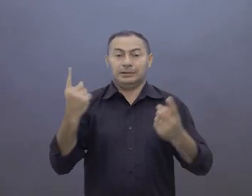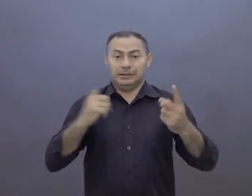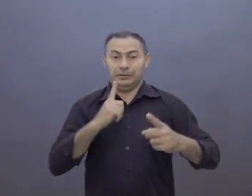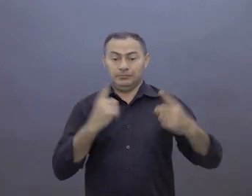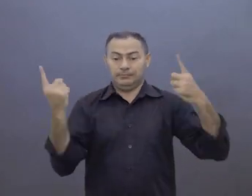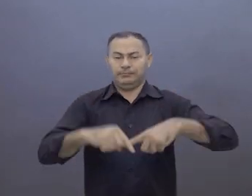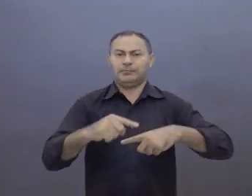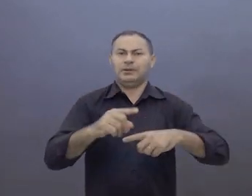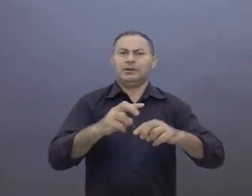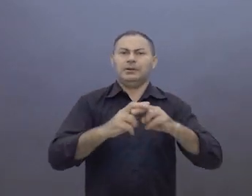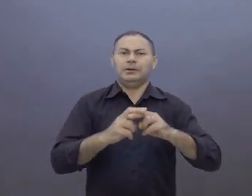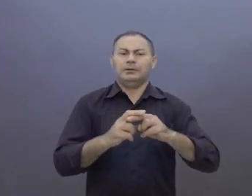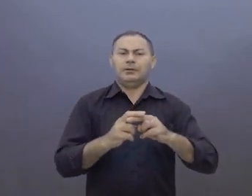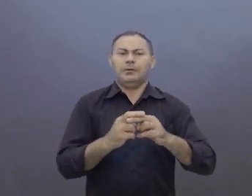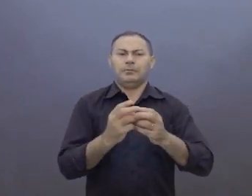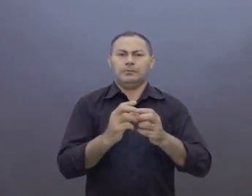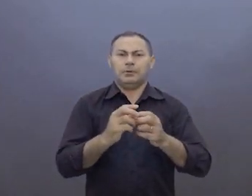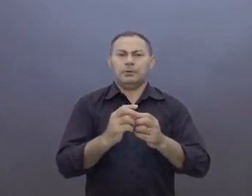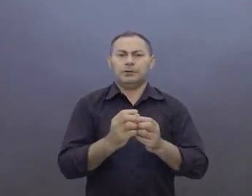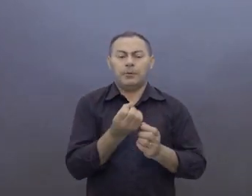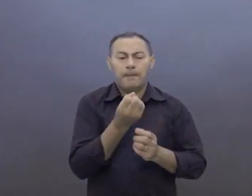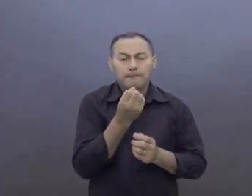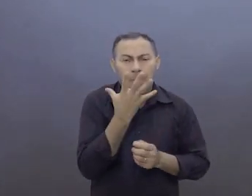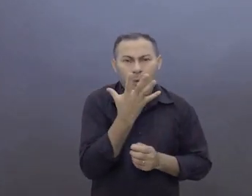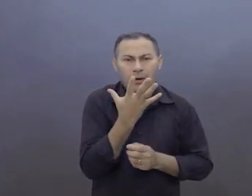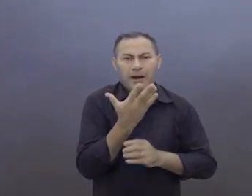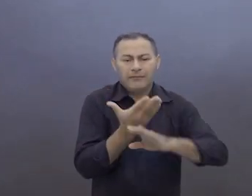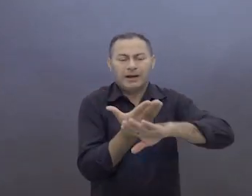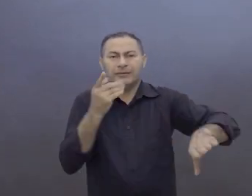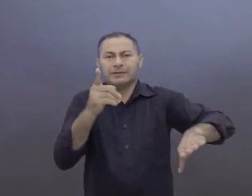Tem um desafio para você. Não deixe o bom afastar